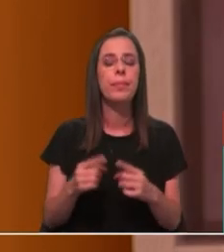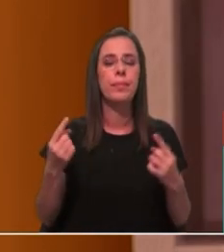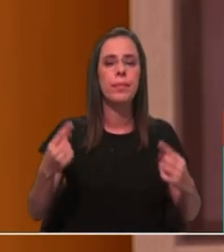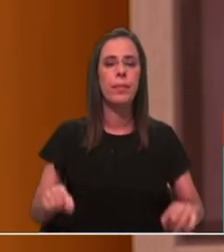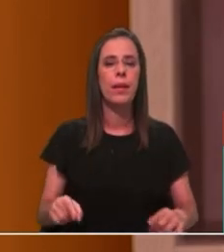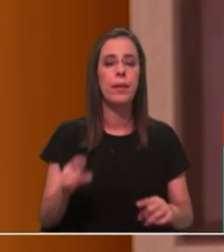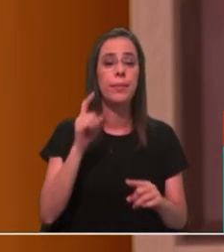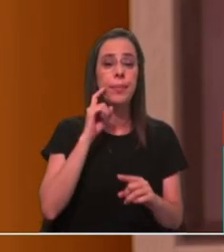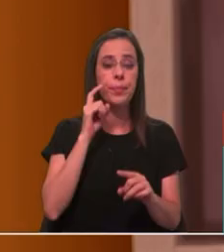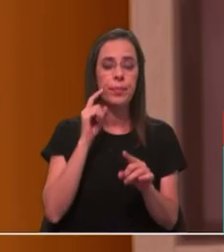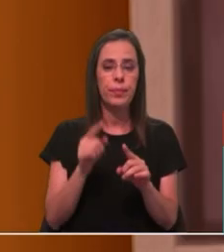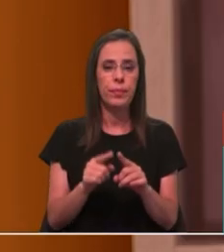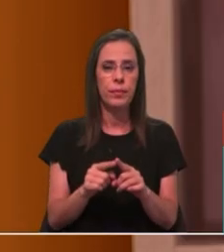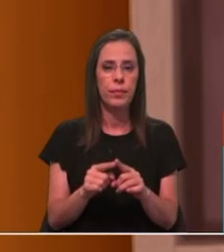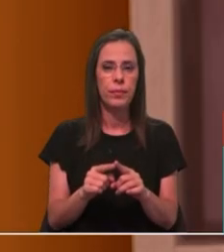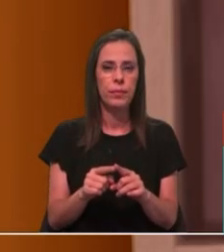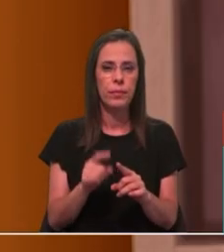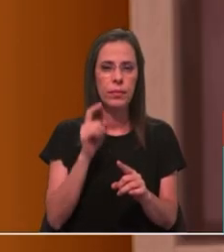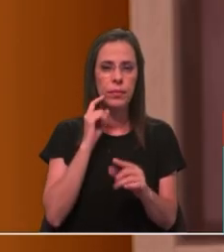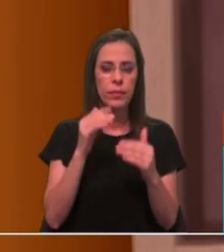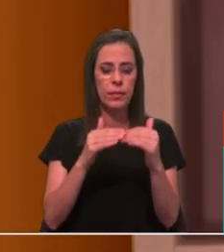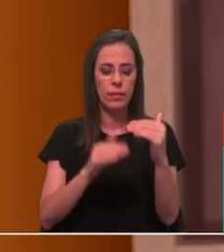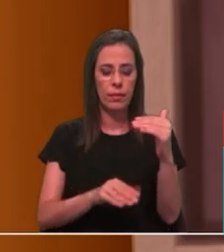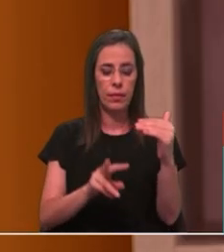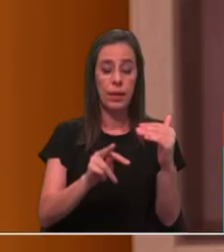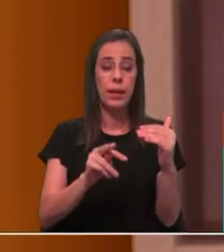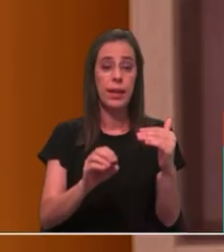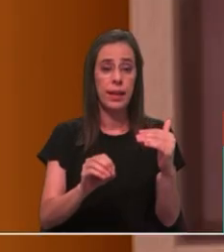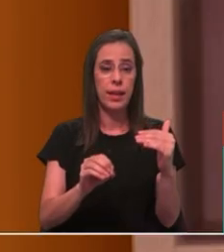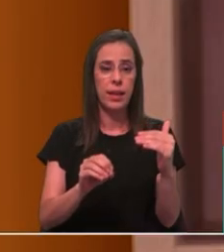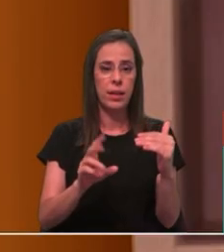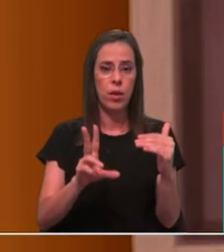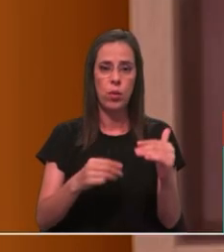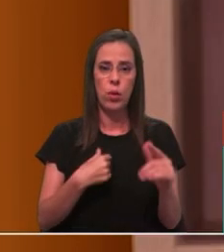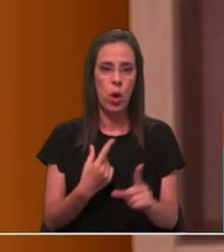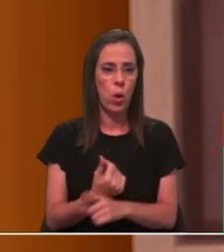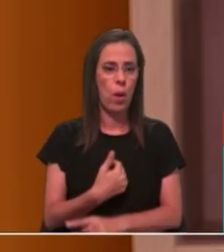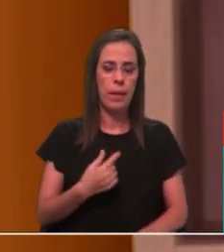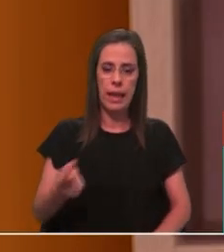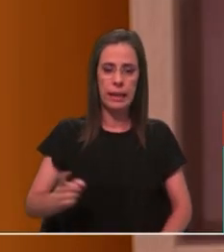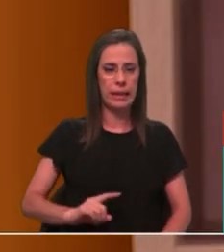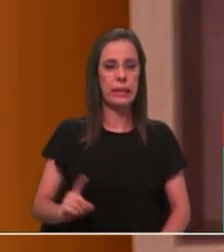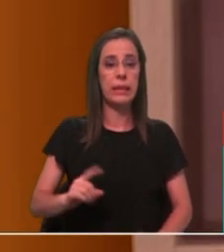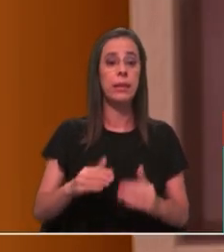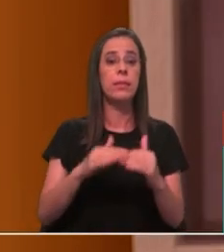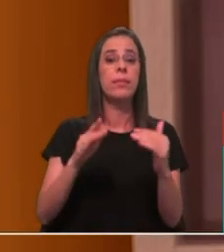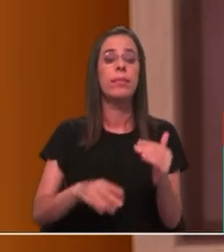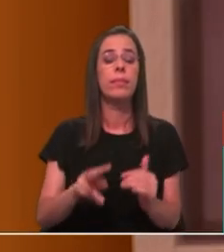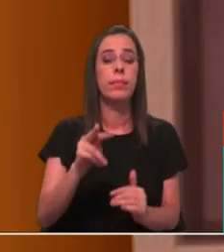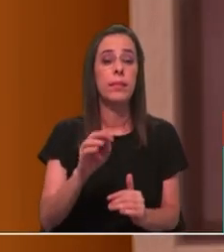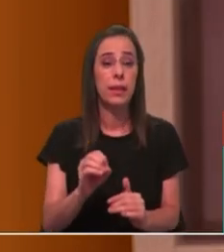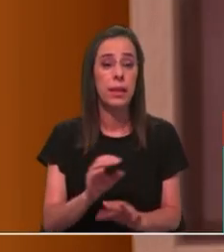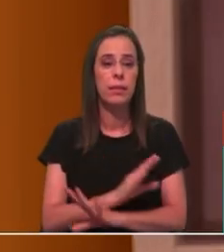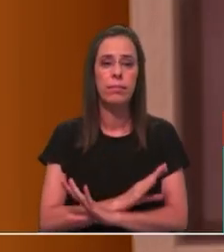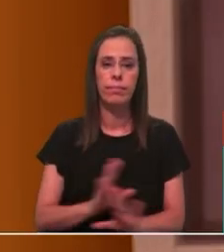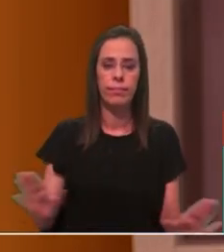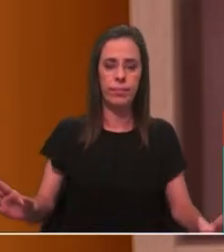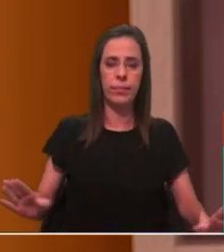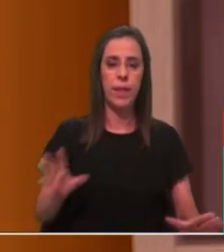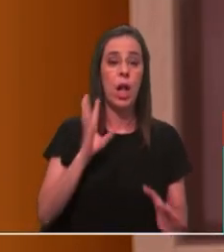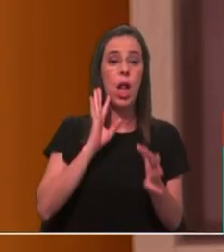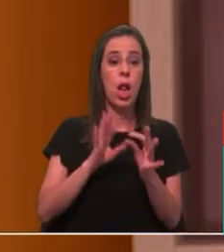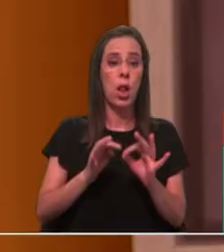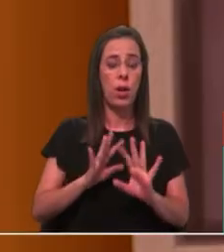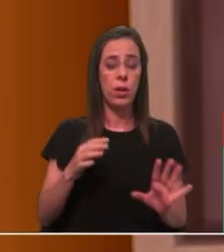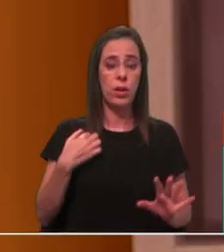um protetor solar que tenha um fator de proteção inferior a 30 nunca é um creme que nós devemos comprar. Portanto, abaixo de 30 não faz qualquer sentido. Nós